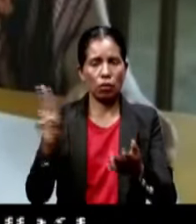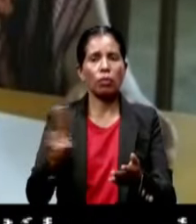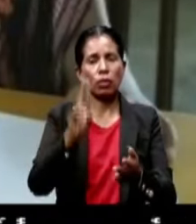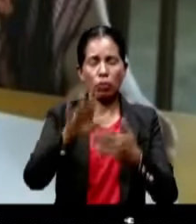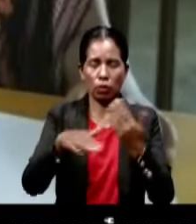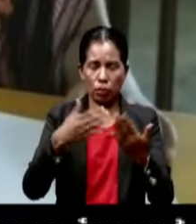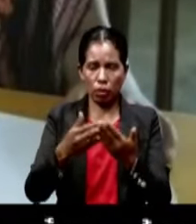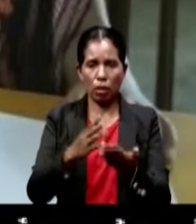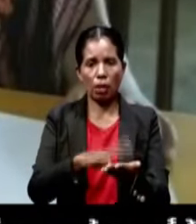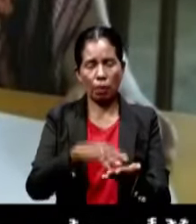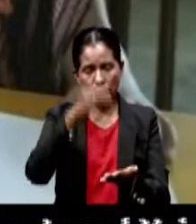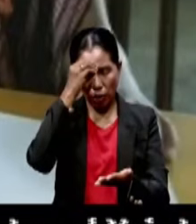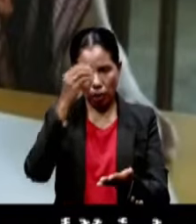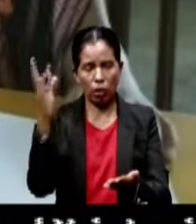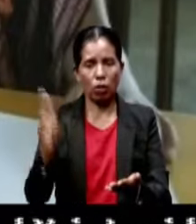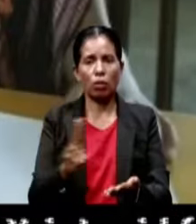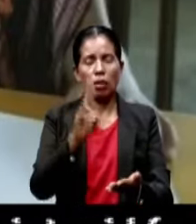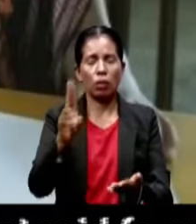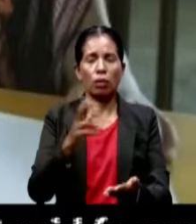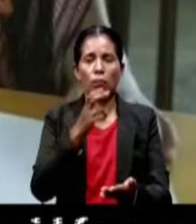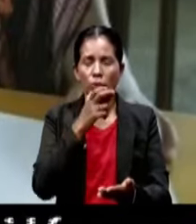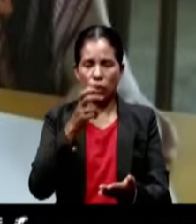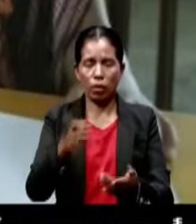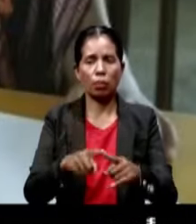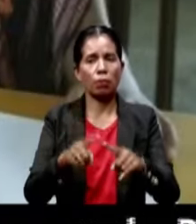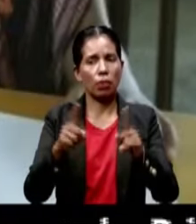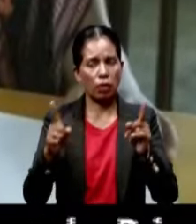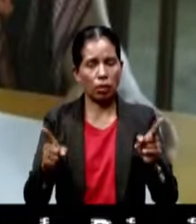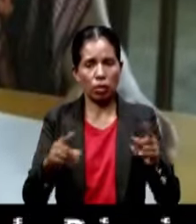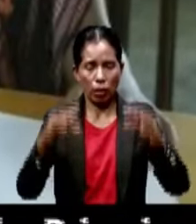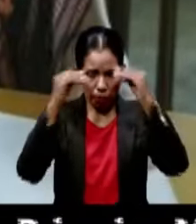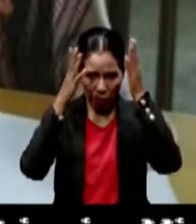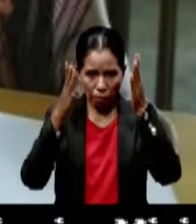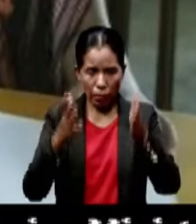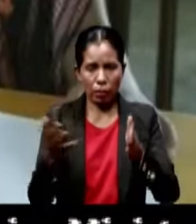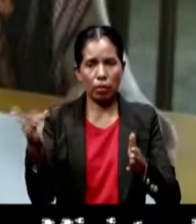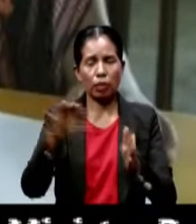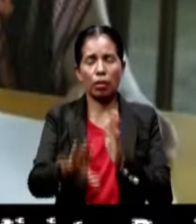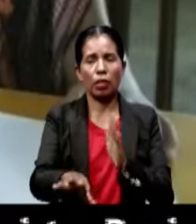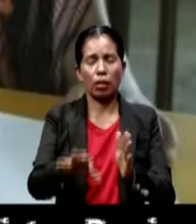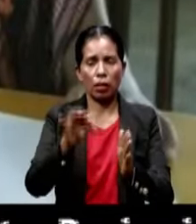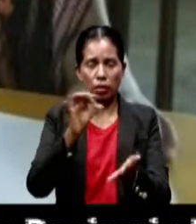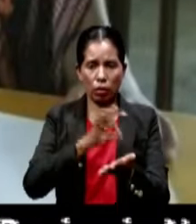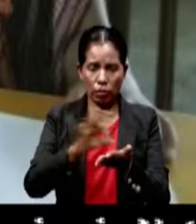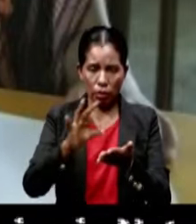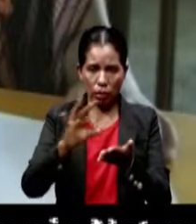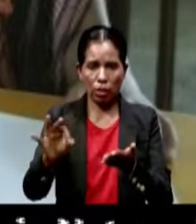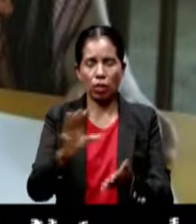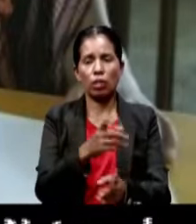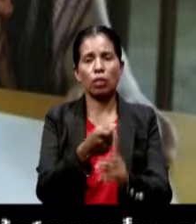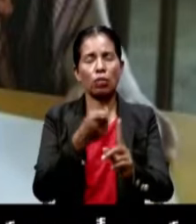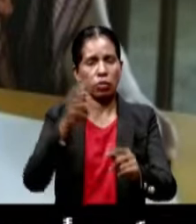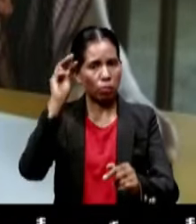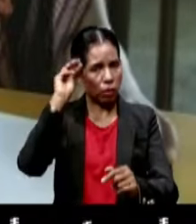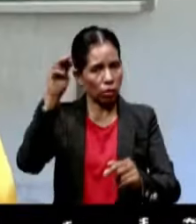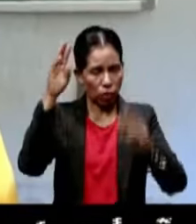processo ensino-aprendizagem ou língua portuguesa, nunemos professor será sempre retan formação complementar o